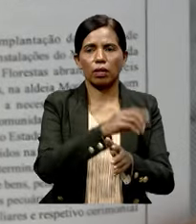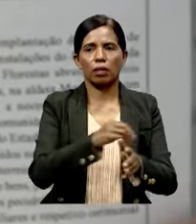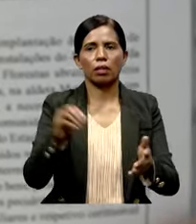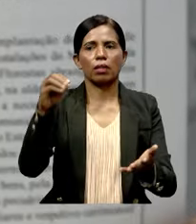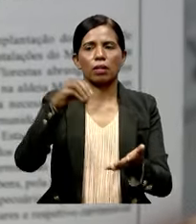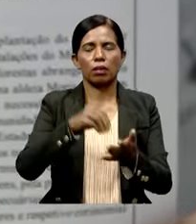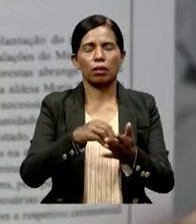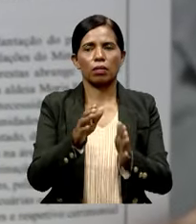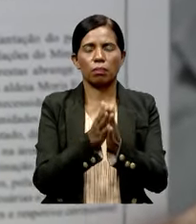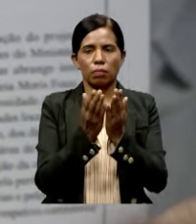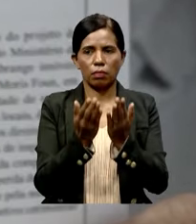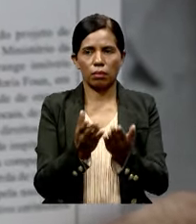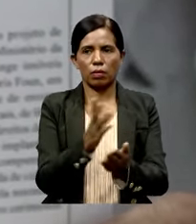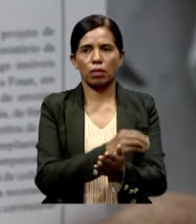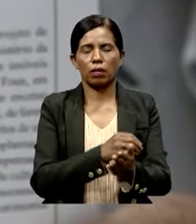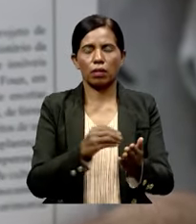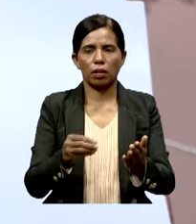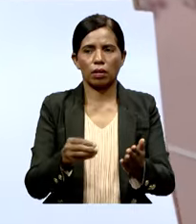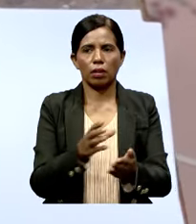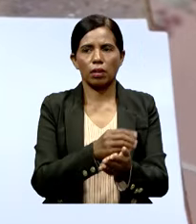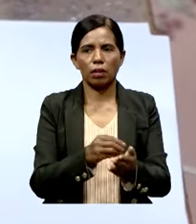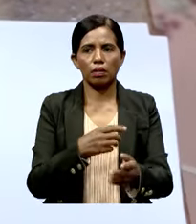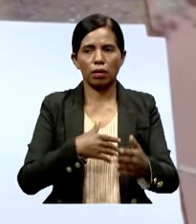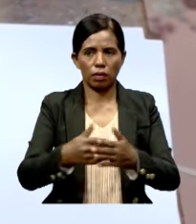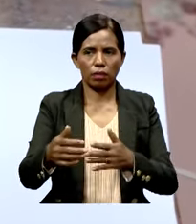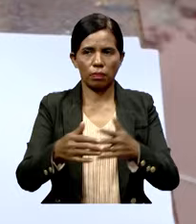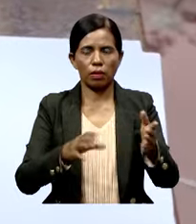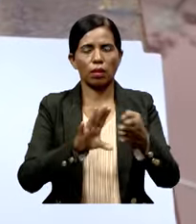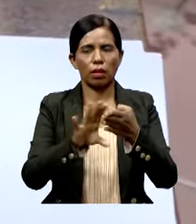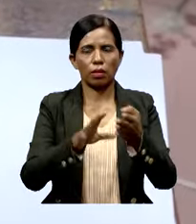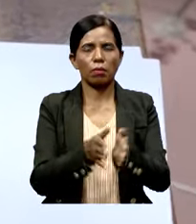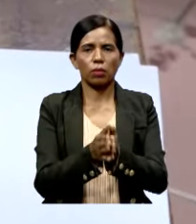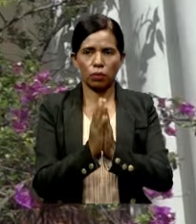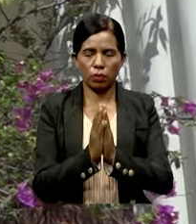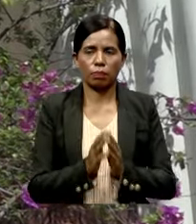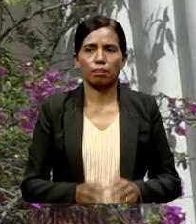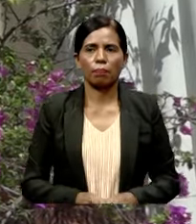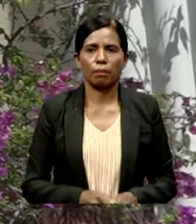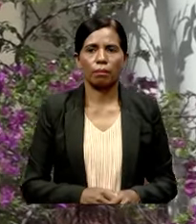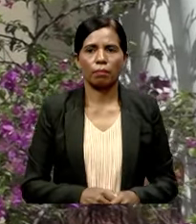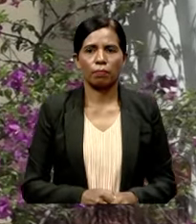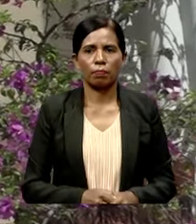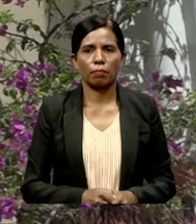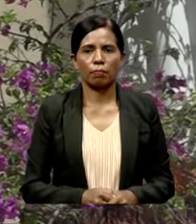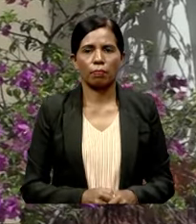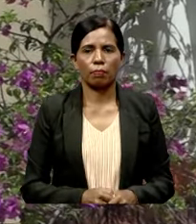imprimimos livrinhos no Border Pass, depende do pedido do IHA. Luciano Amaral, Jacinto Fuca, Ziemen.